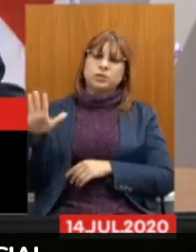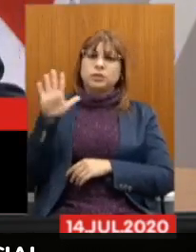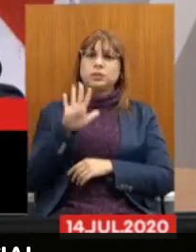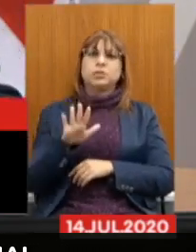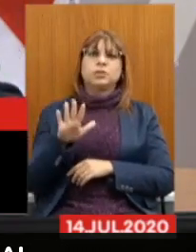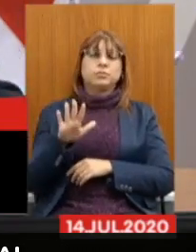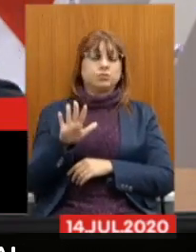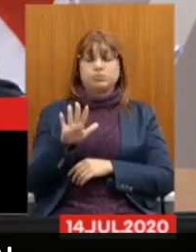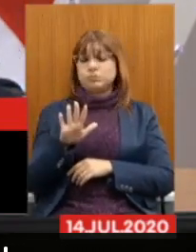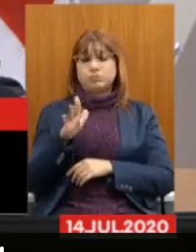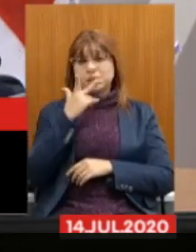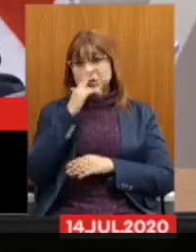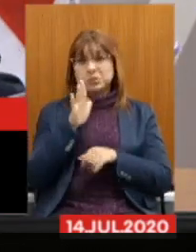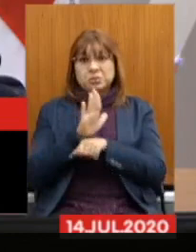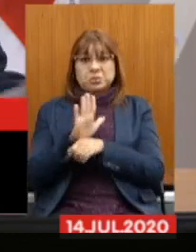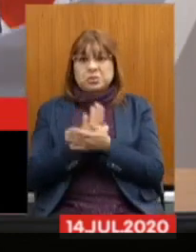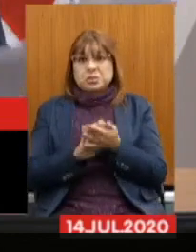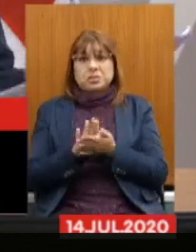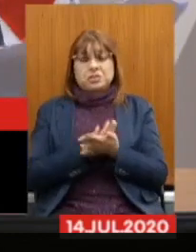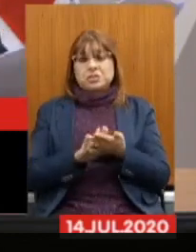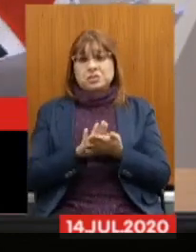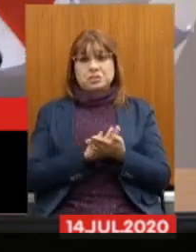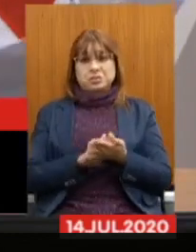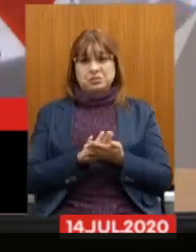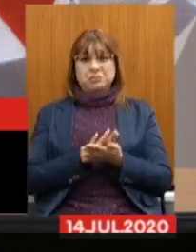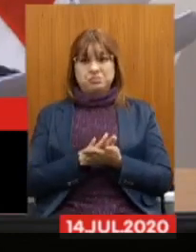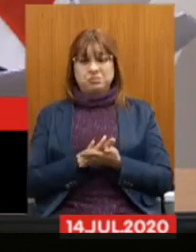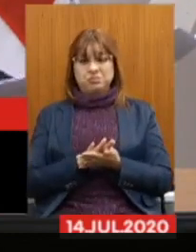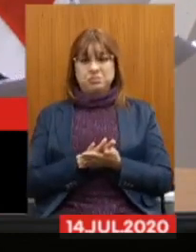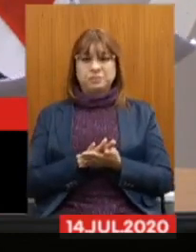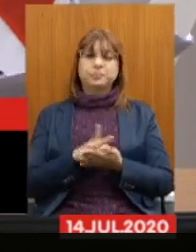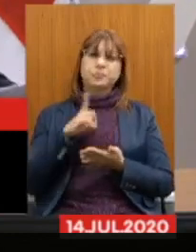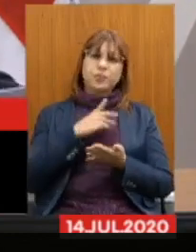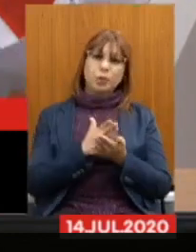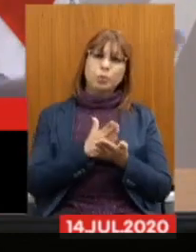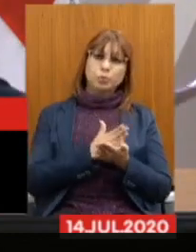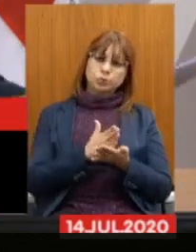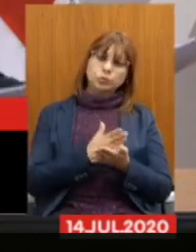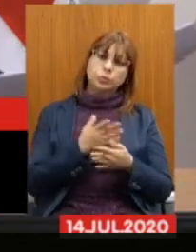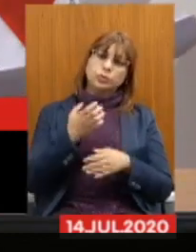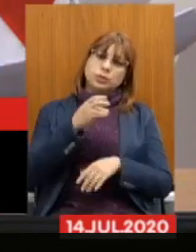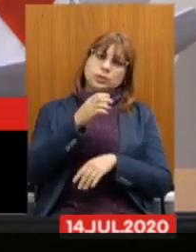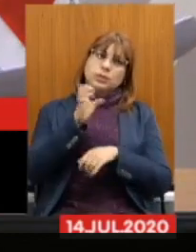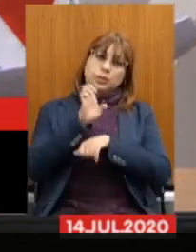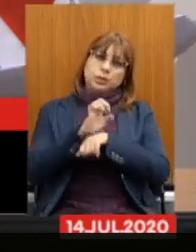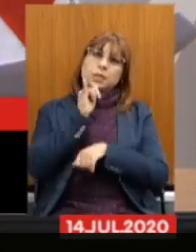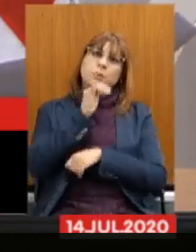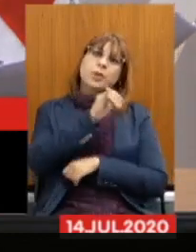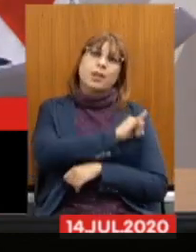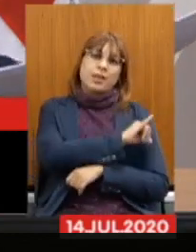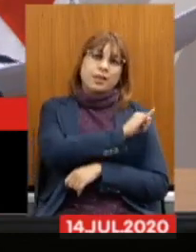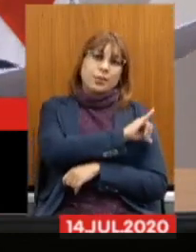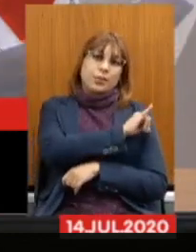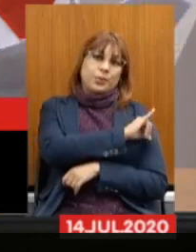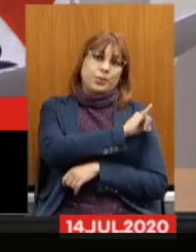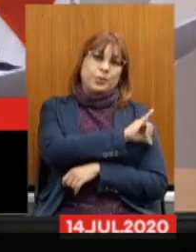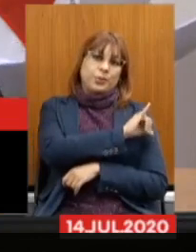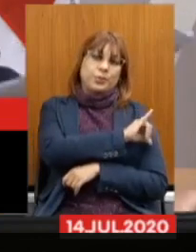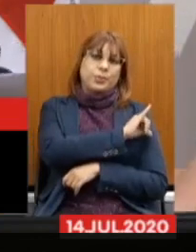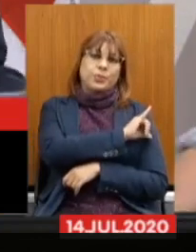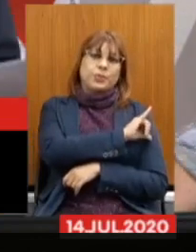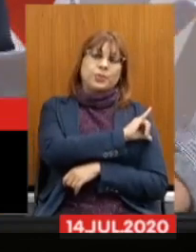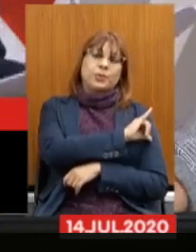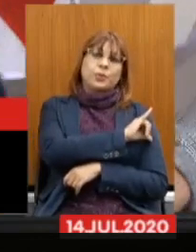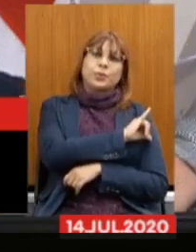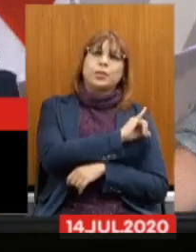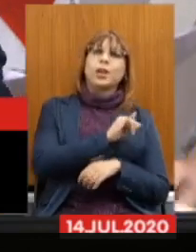fomos favorecidos. E alguns estados aqui no país, como o estado do Rio, é o dinheiro